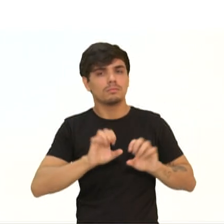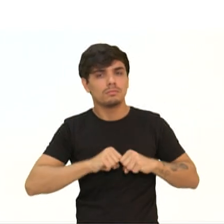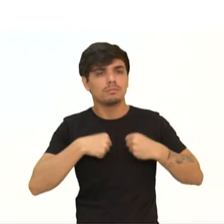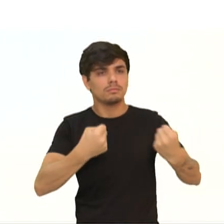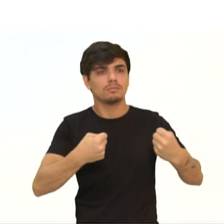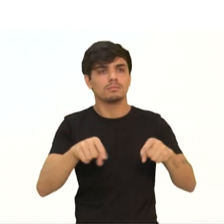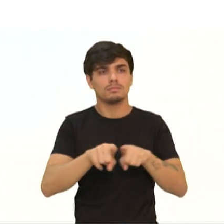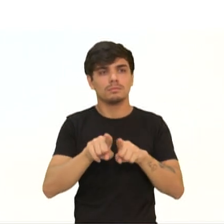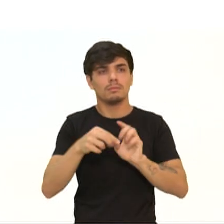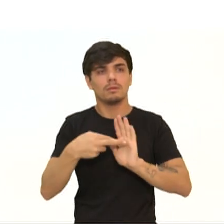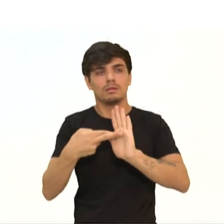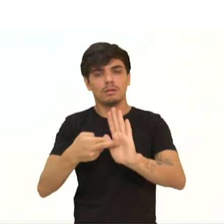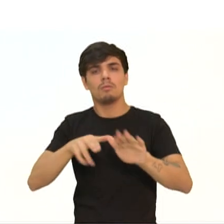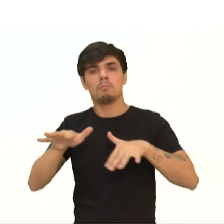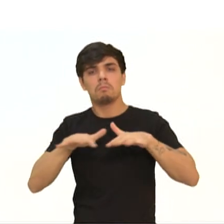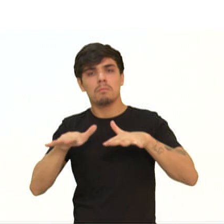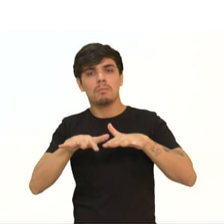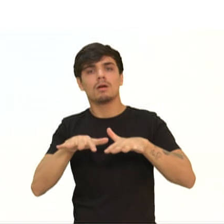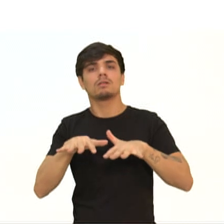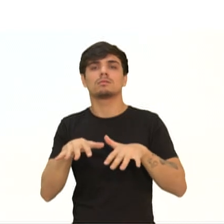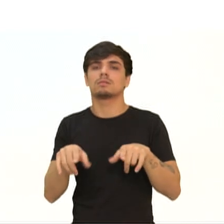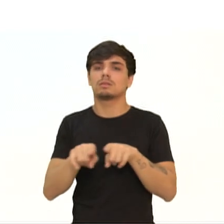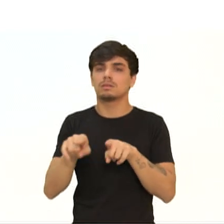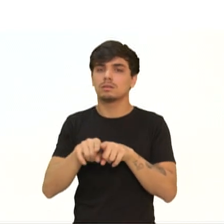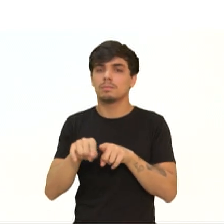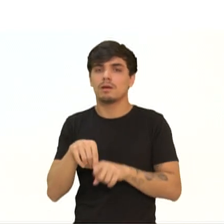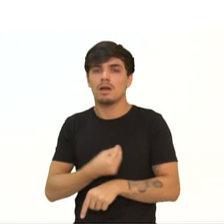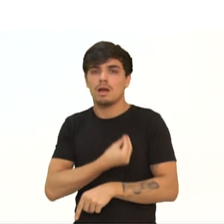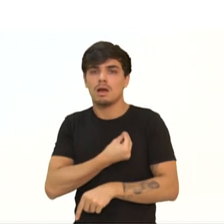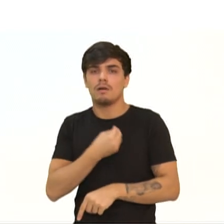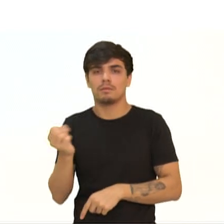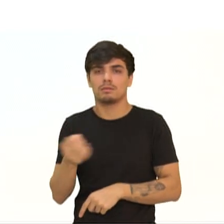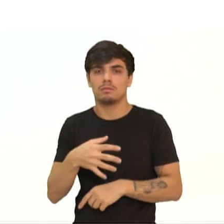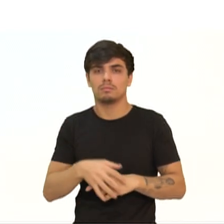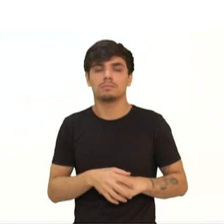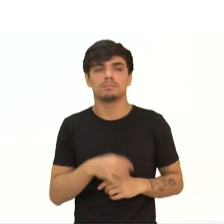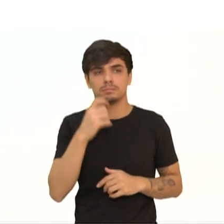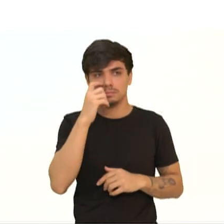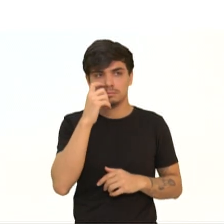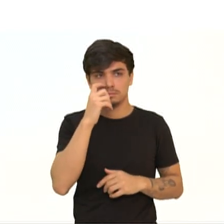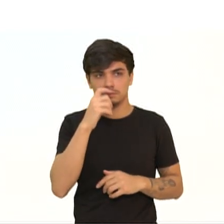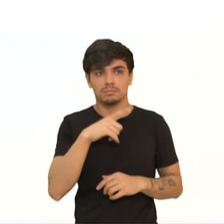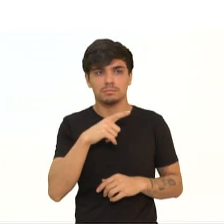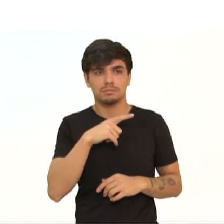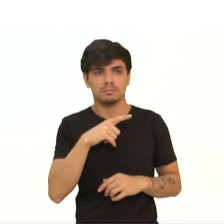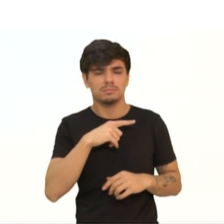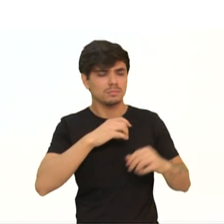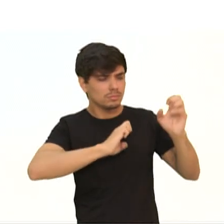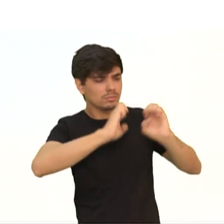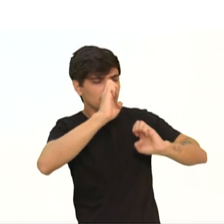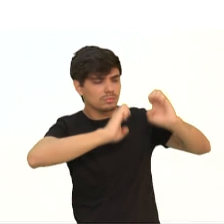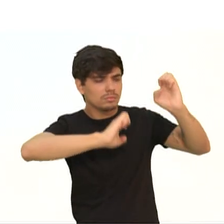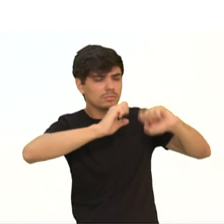representando o movimento e a vida moderna. Vai estar muito presente as construções, as cidades, o maquinário, as